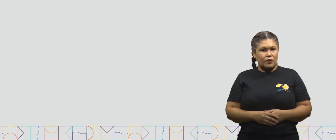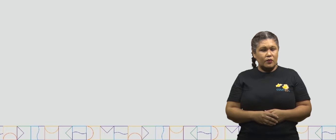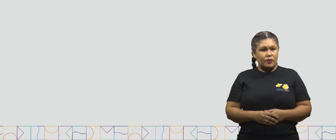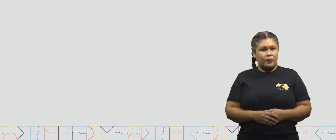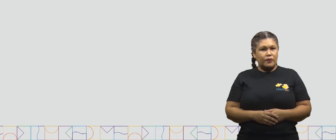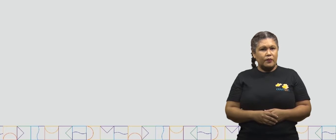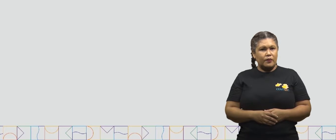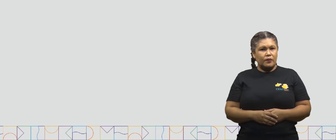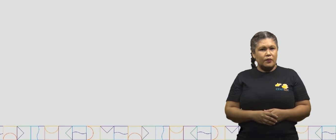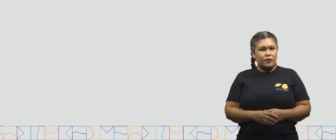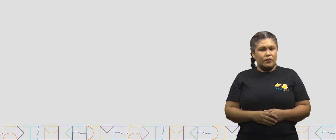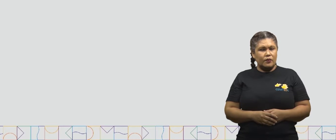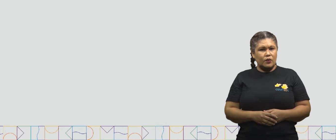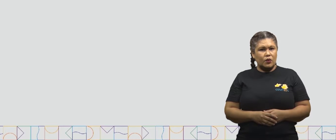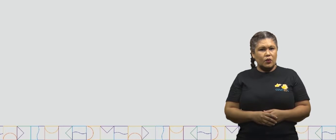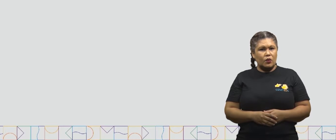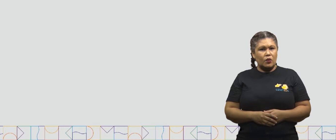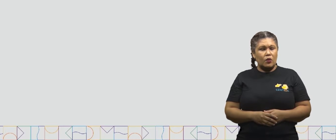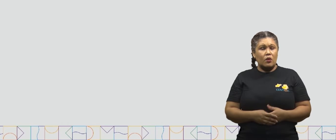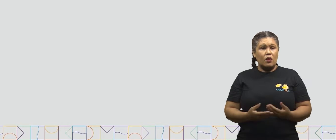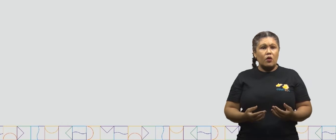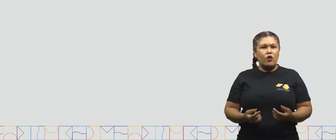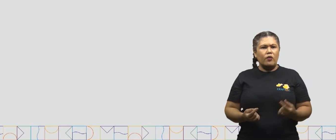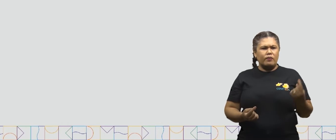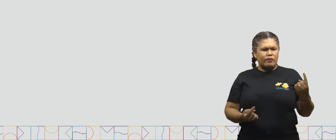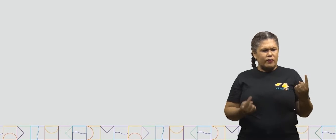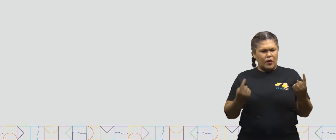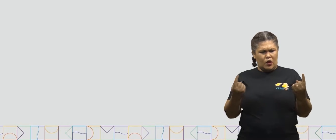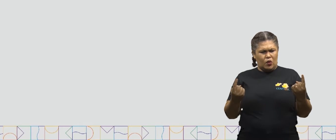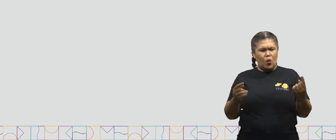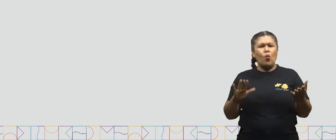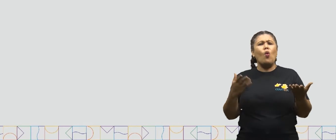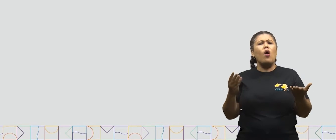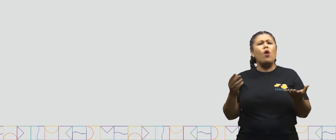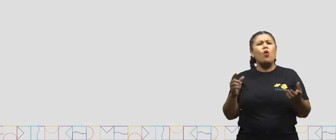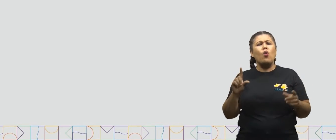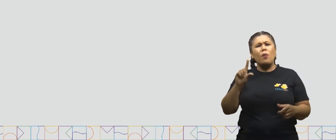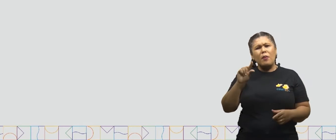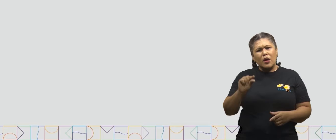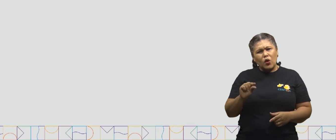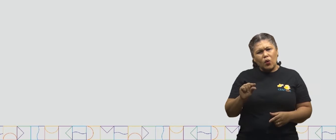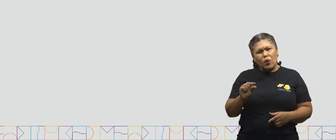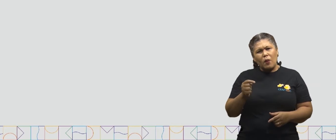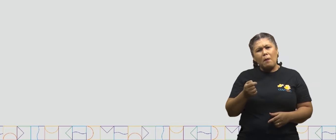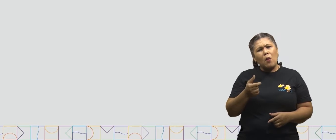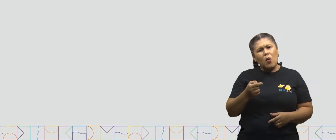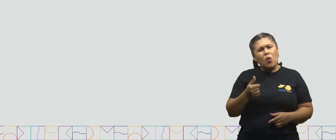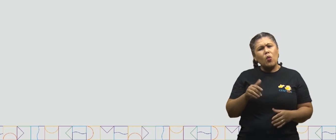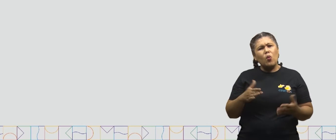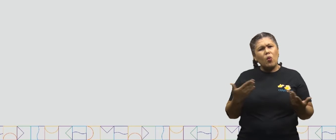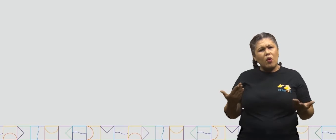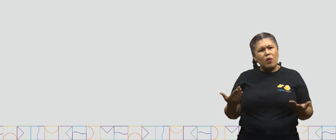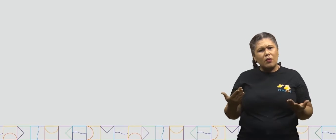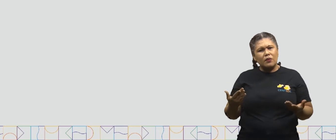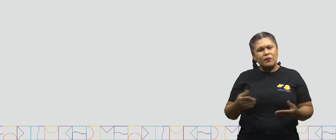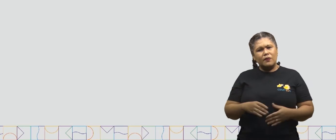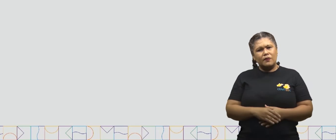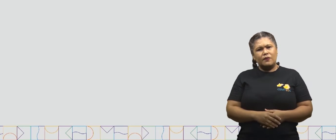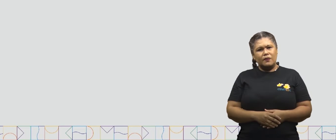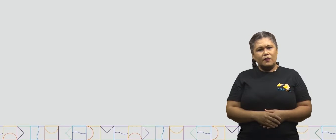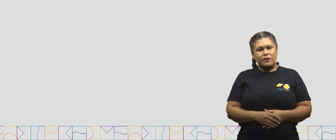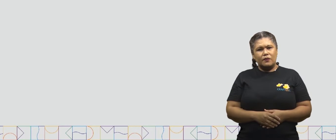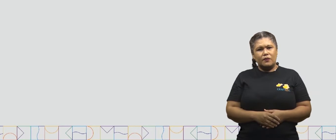999. Então, qual o menor número entre um e outro?